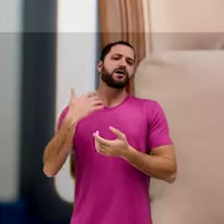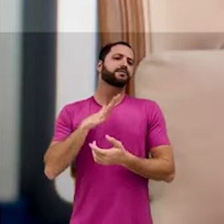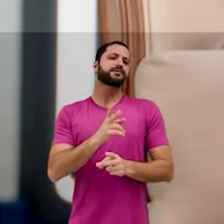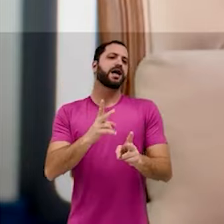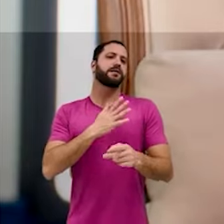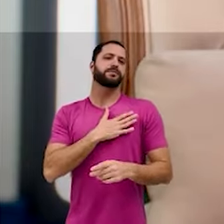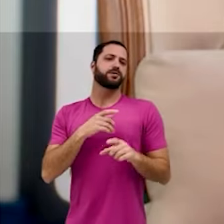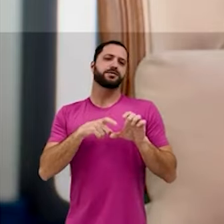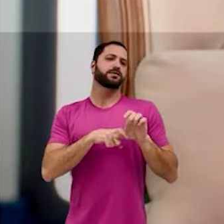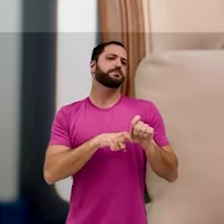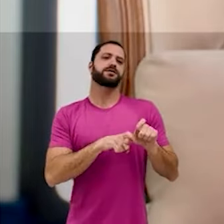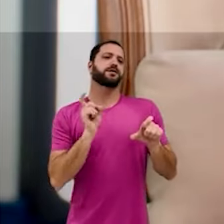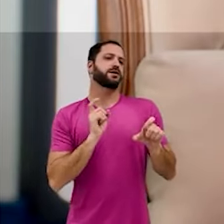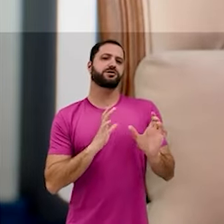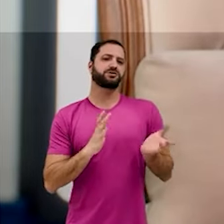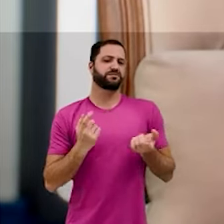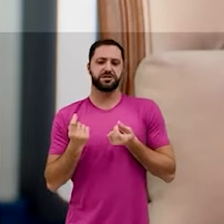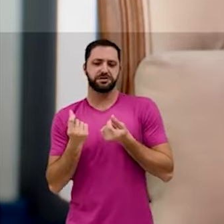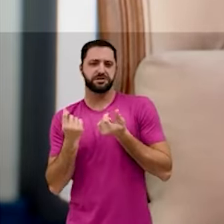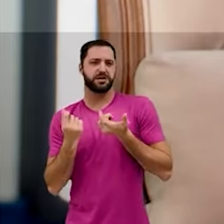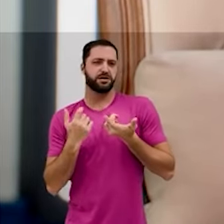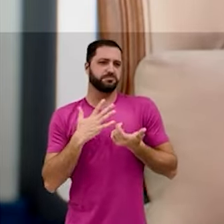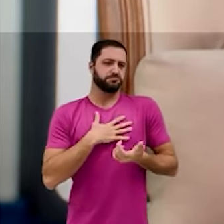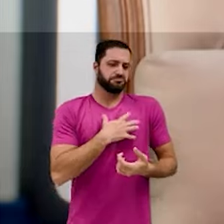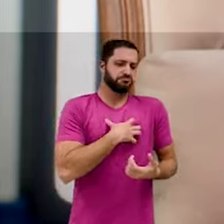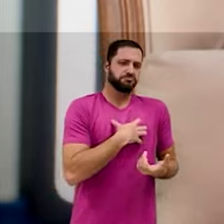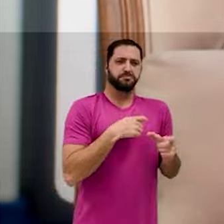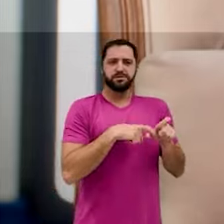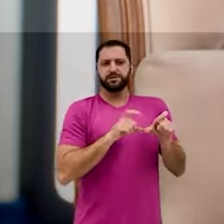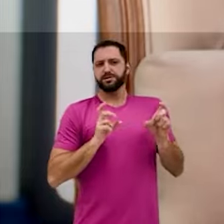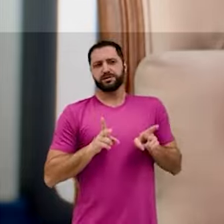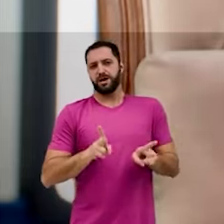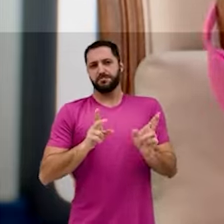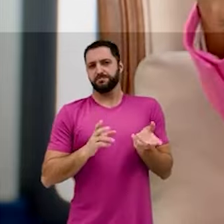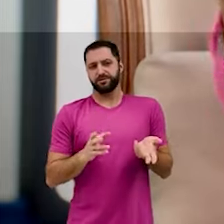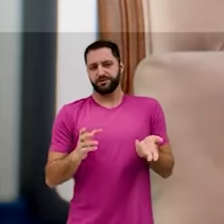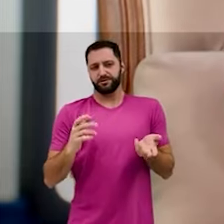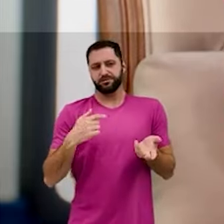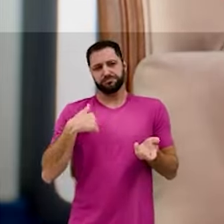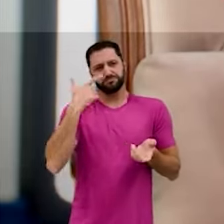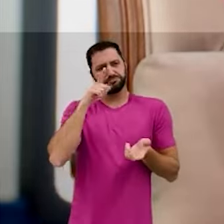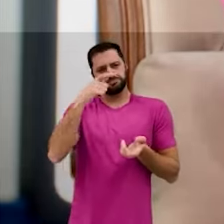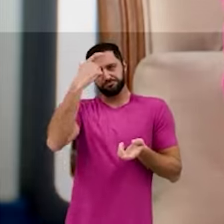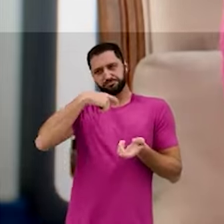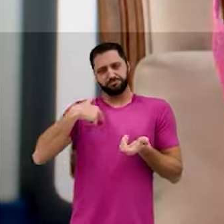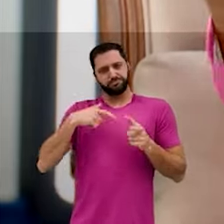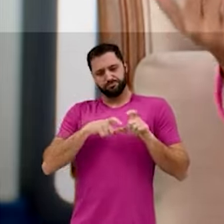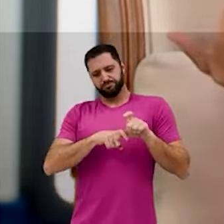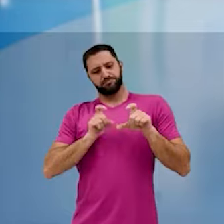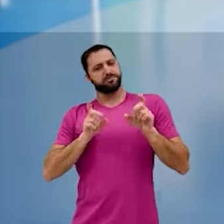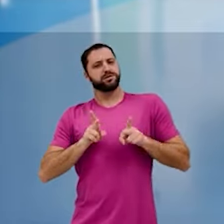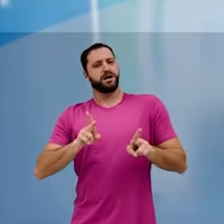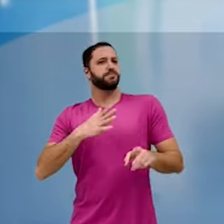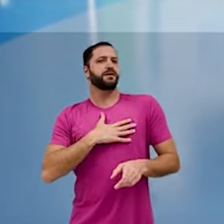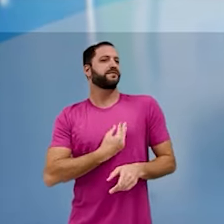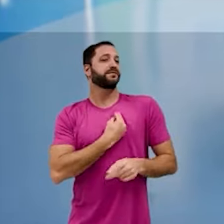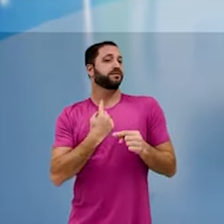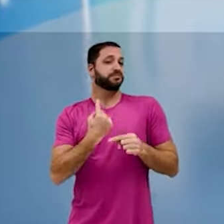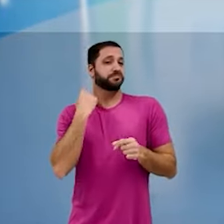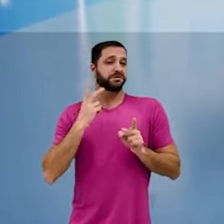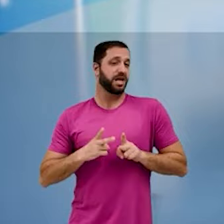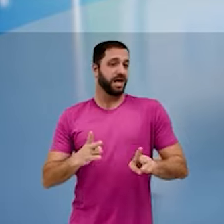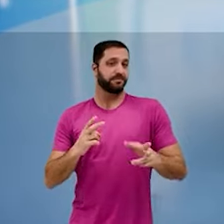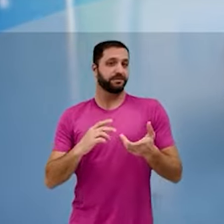sempre fui uma mulher muito dependente financeiramente, emocionalmente. Então eu não via como ser protagonista e ser independente. Eu sempre